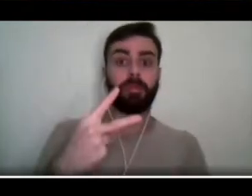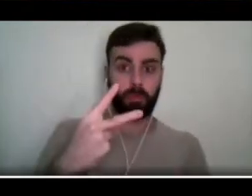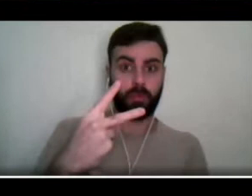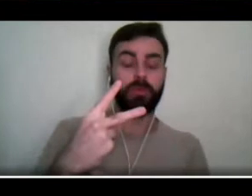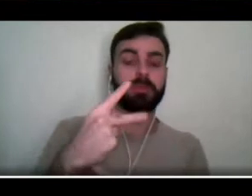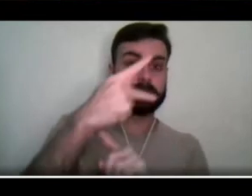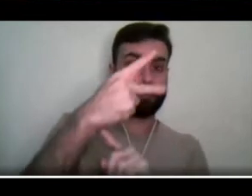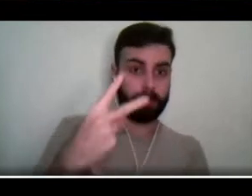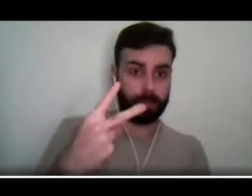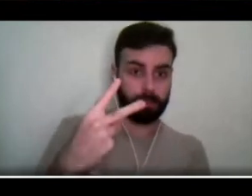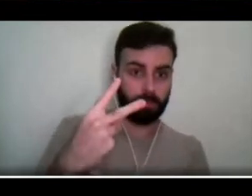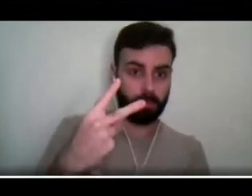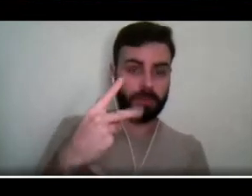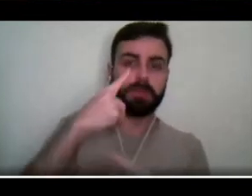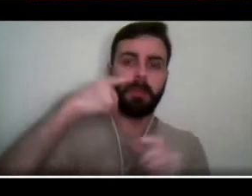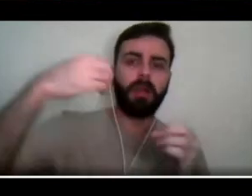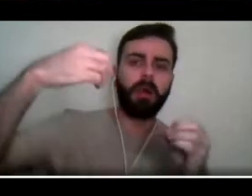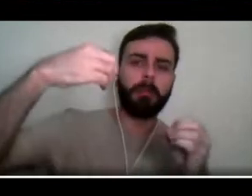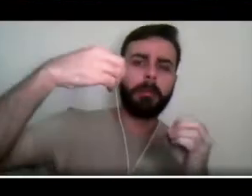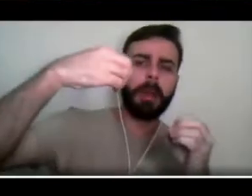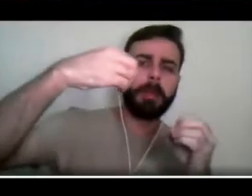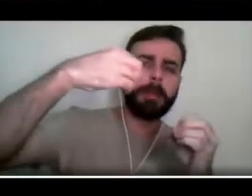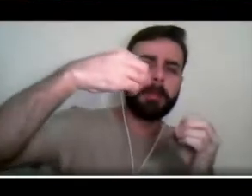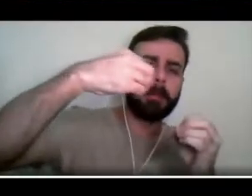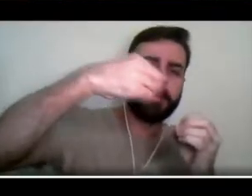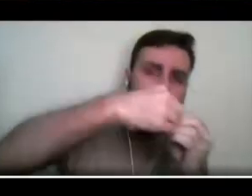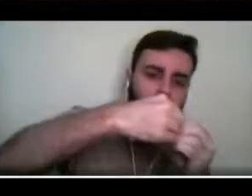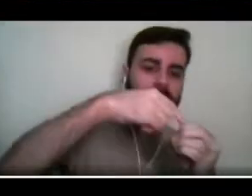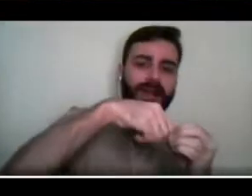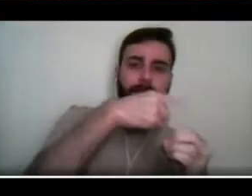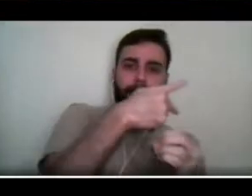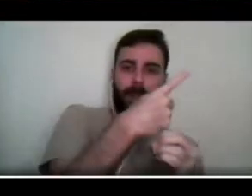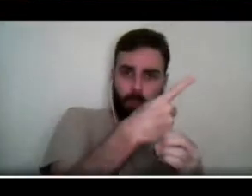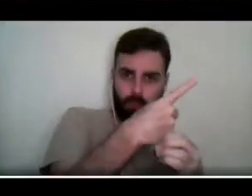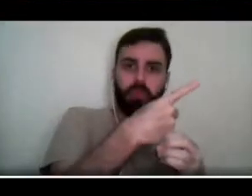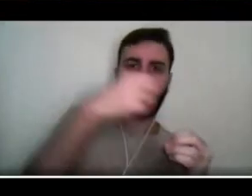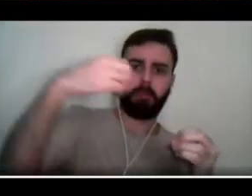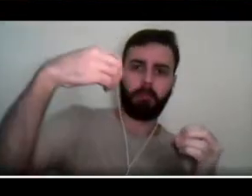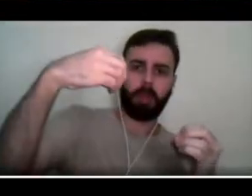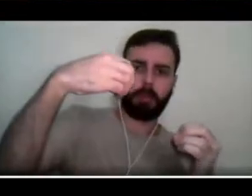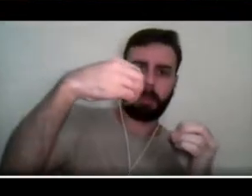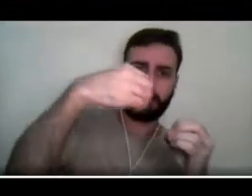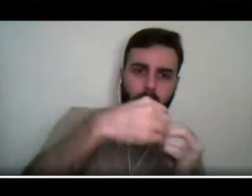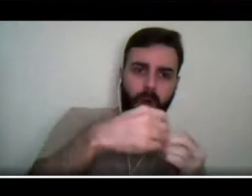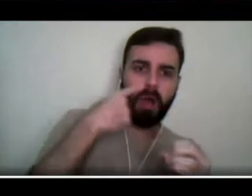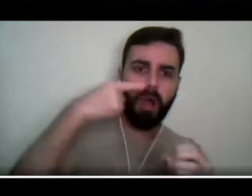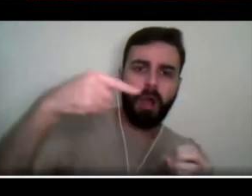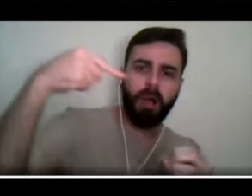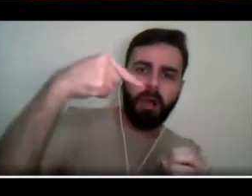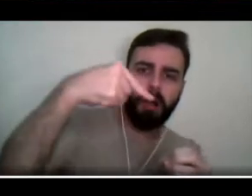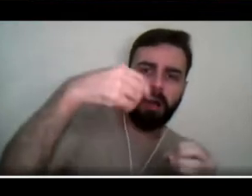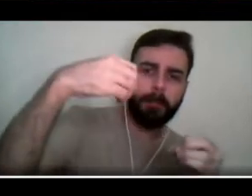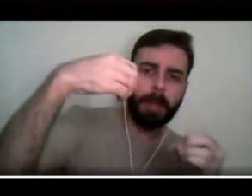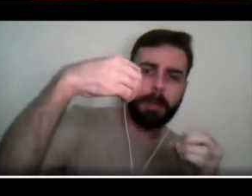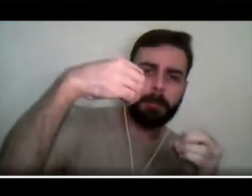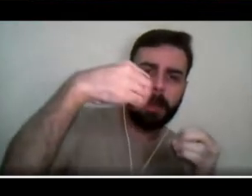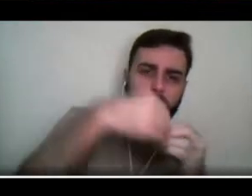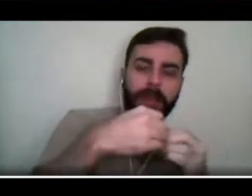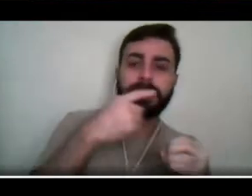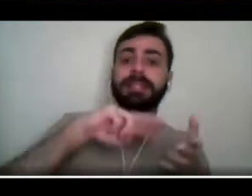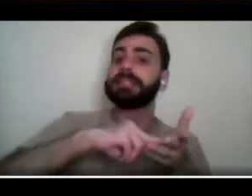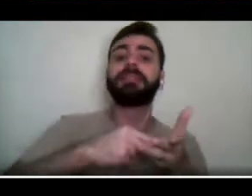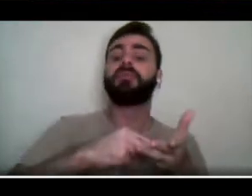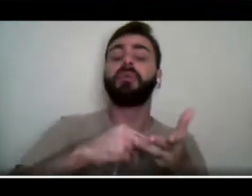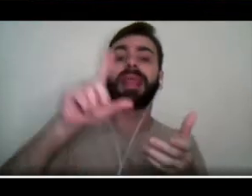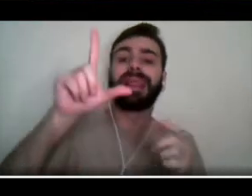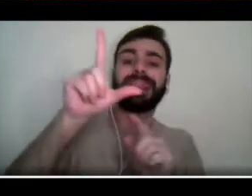vai trazendo ele cada vez mais próximo de P1, ou seja, aqui o que você está fazendo é fazer esse ΔT tender